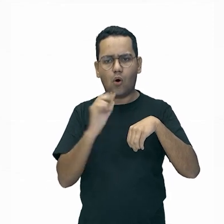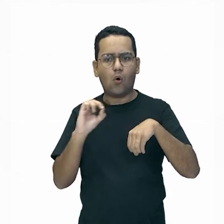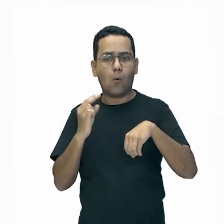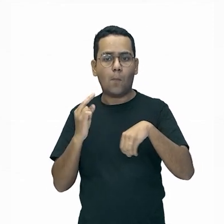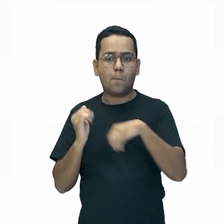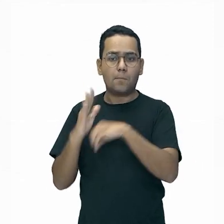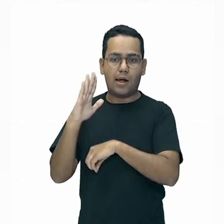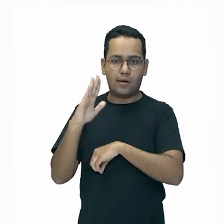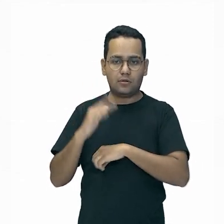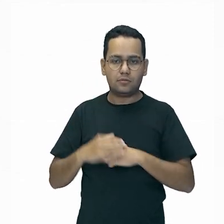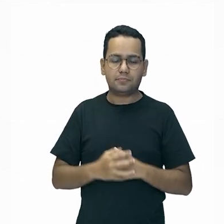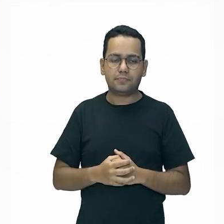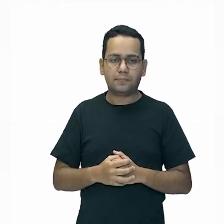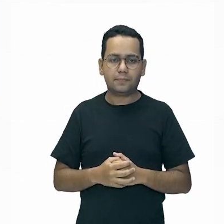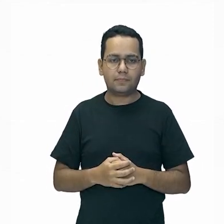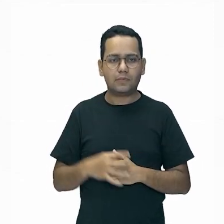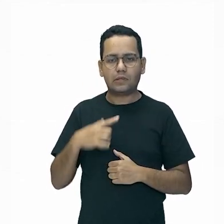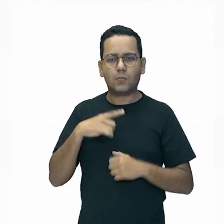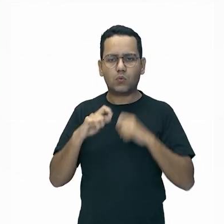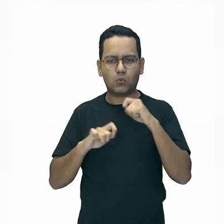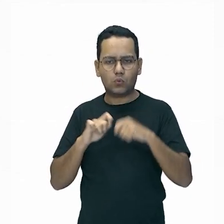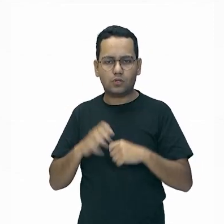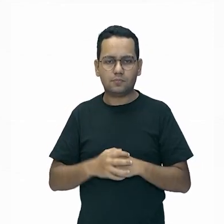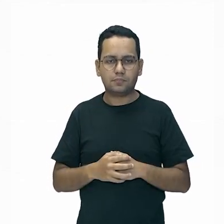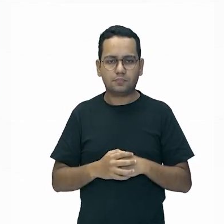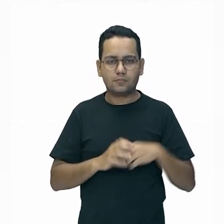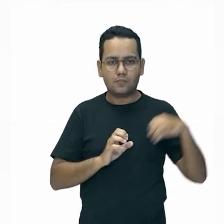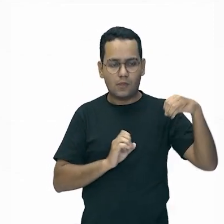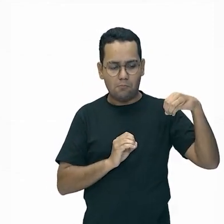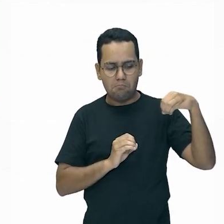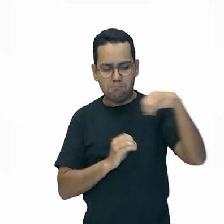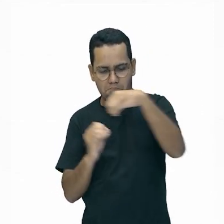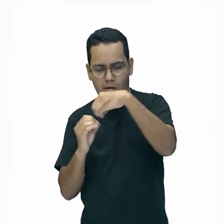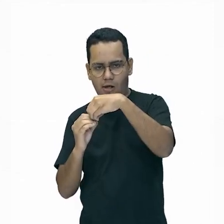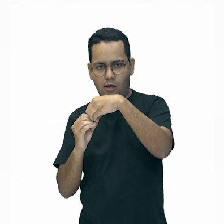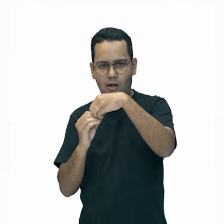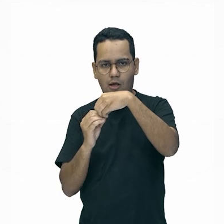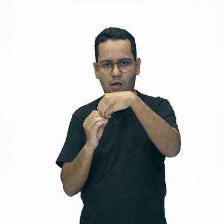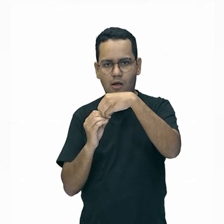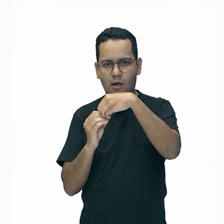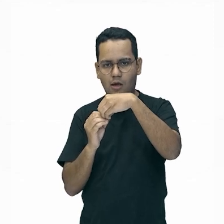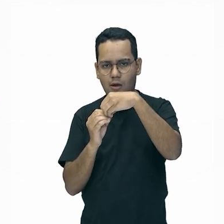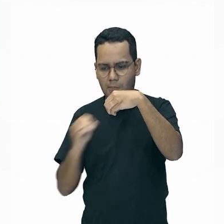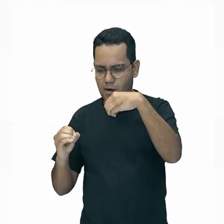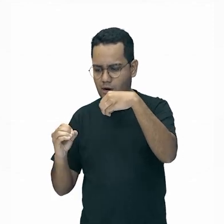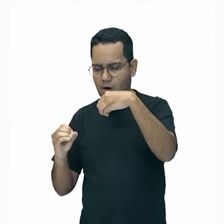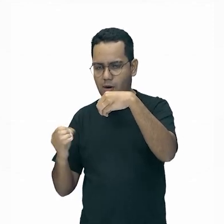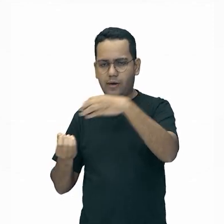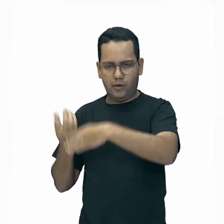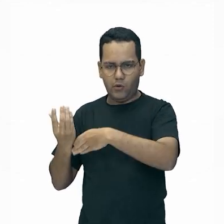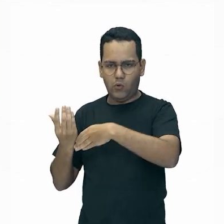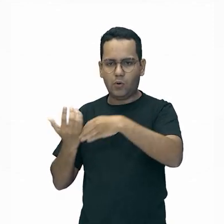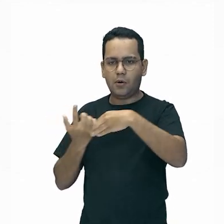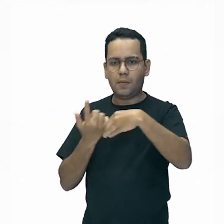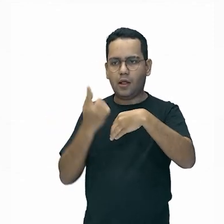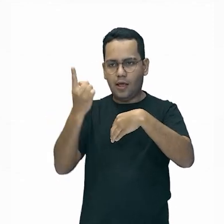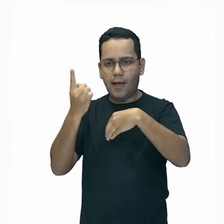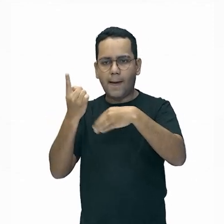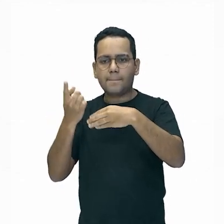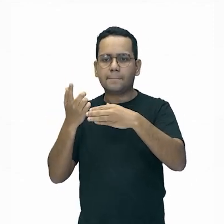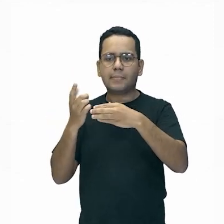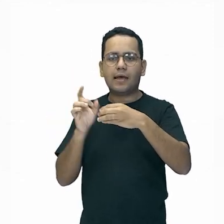nós vamos ter uma liberação de energia, que é exatamente isso que acontece no